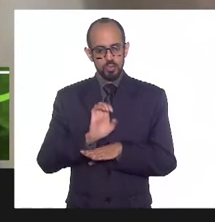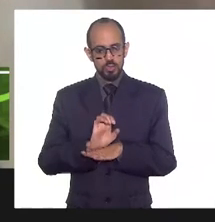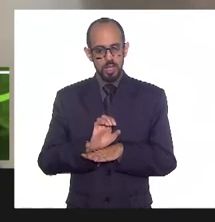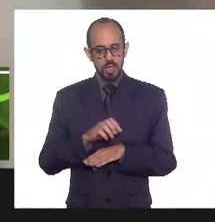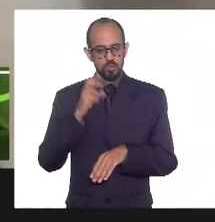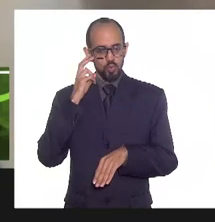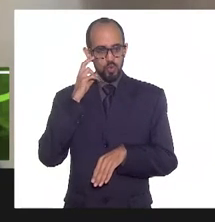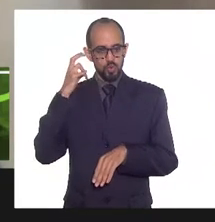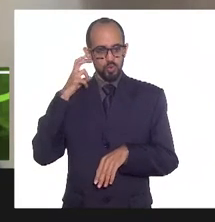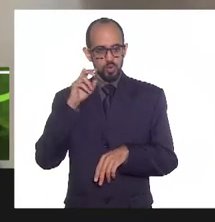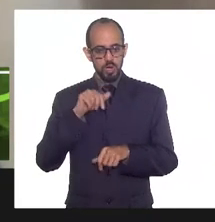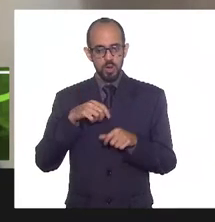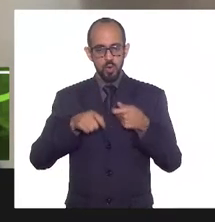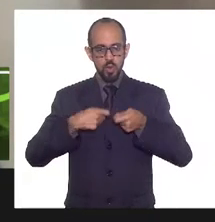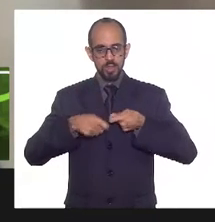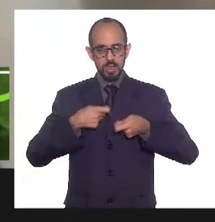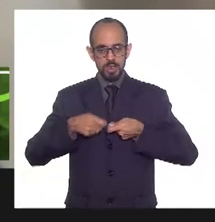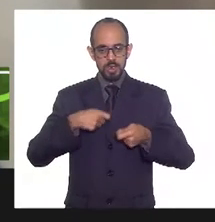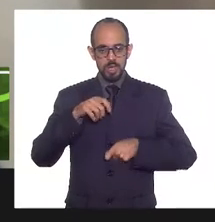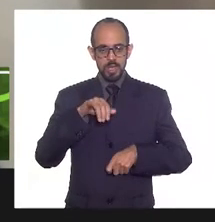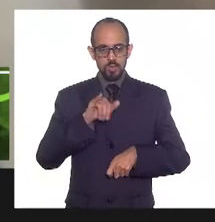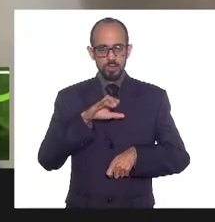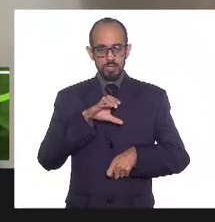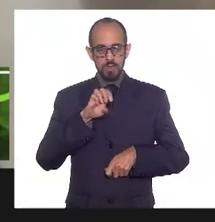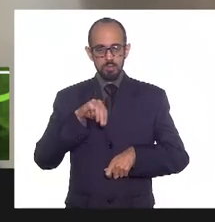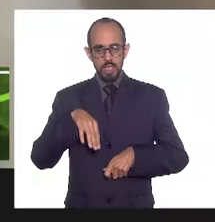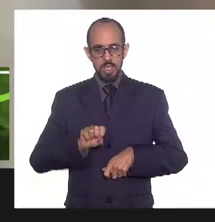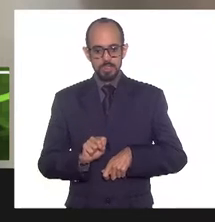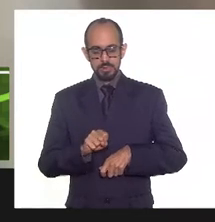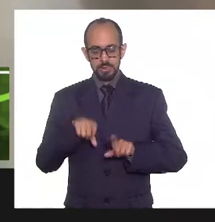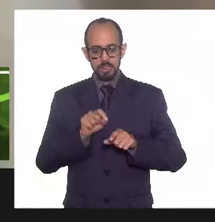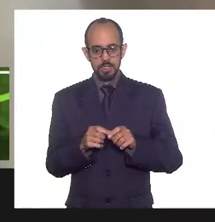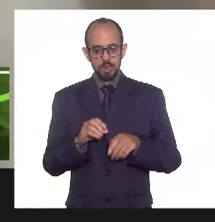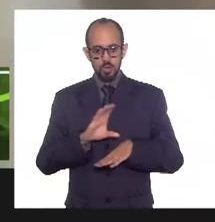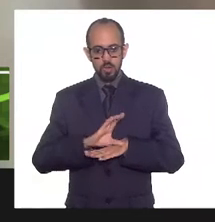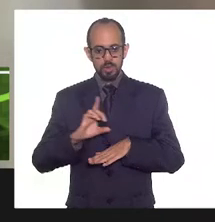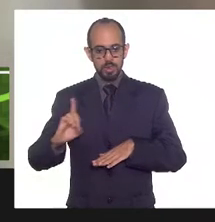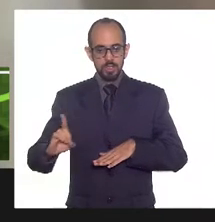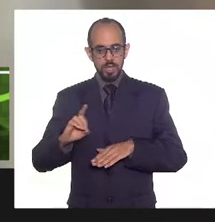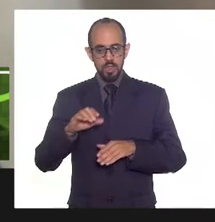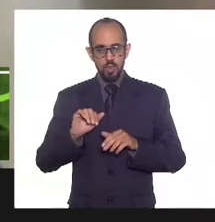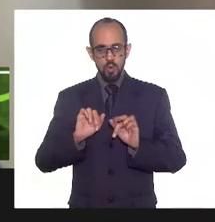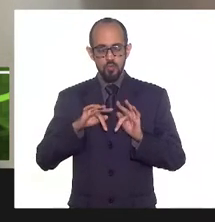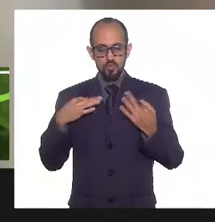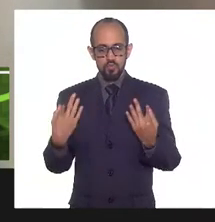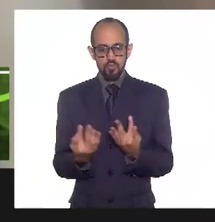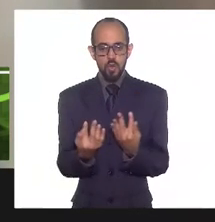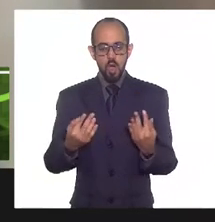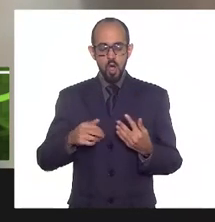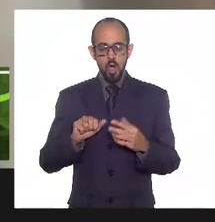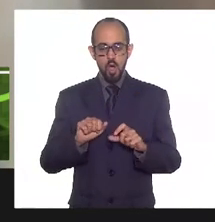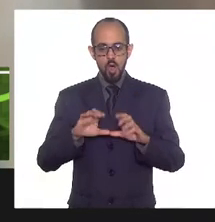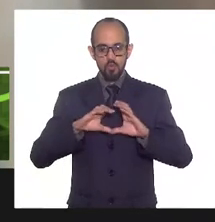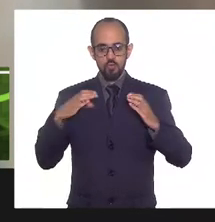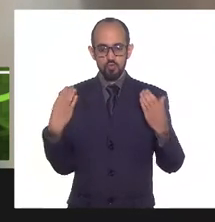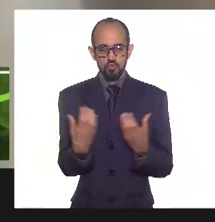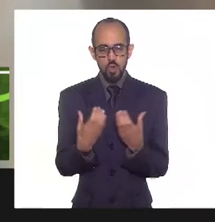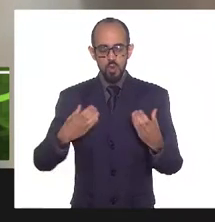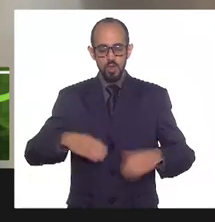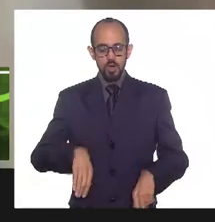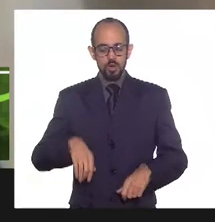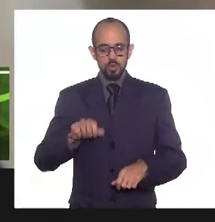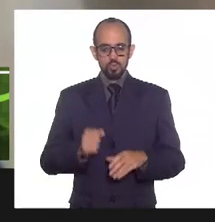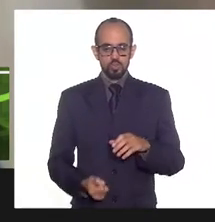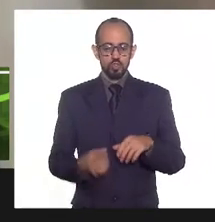lei do ICMS e criei o Fórum Estadual de Cultura que reunia nas regiões os secretários de Cultura artistas e